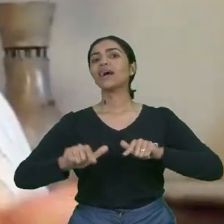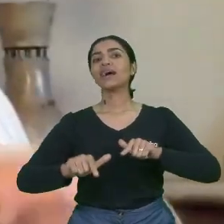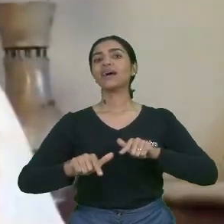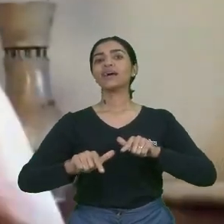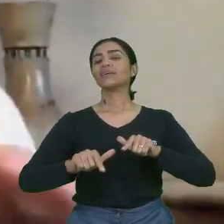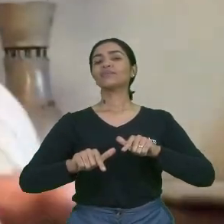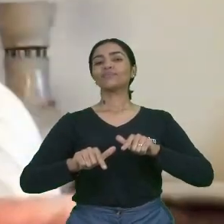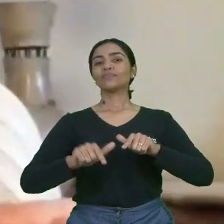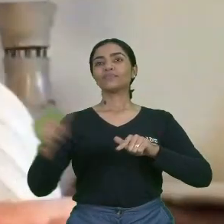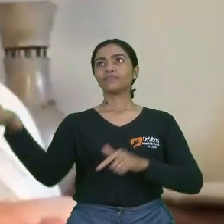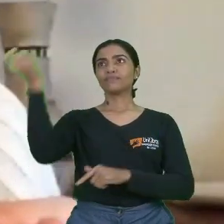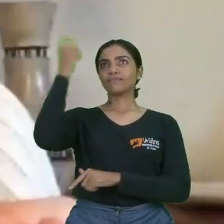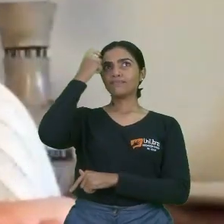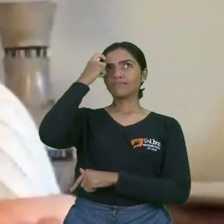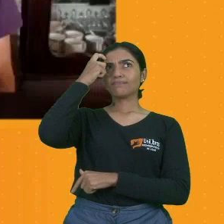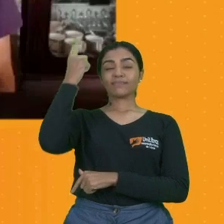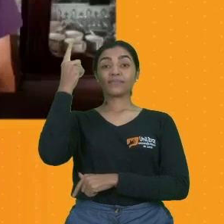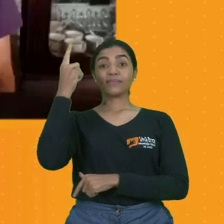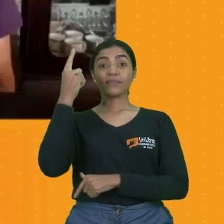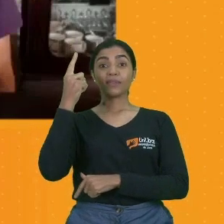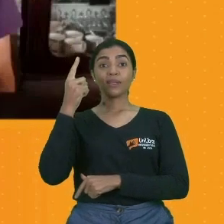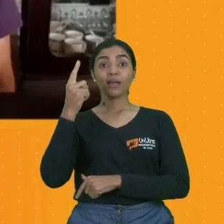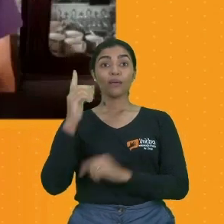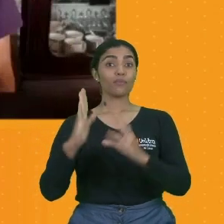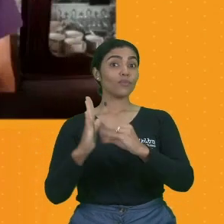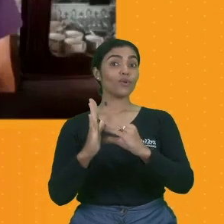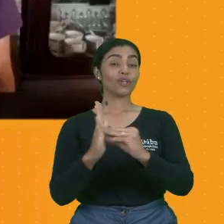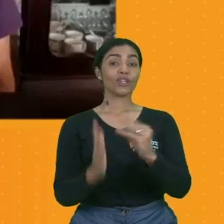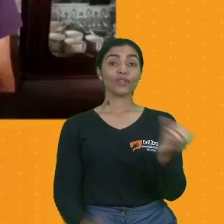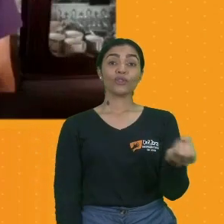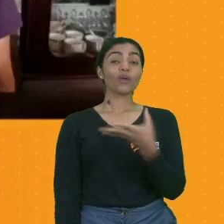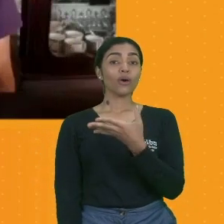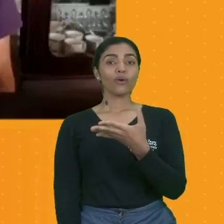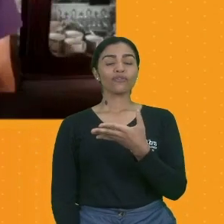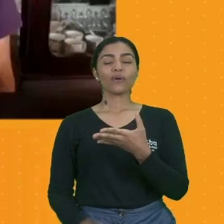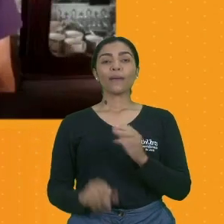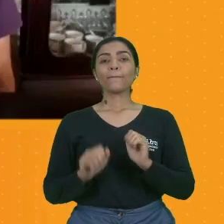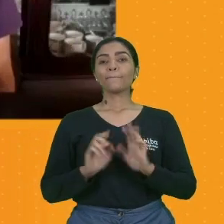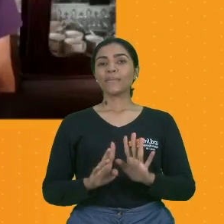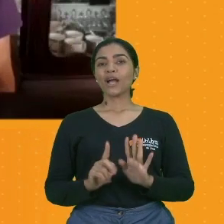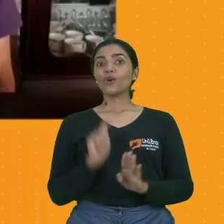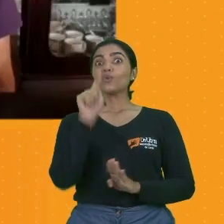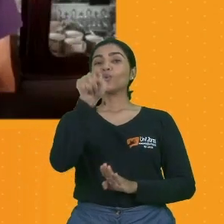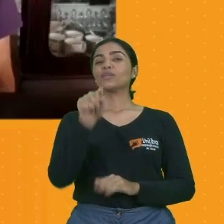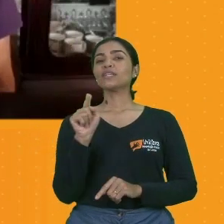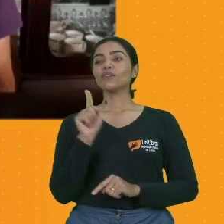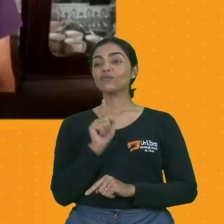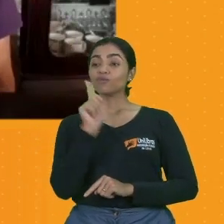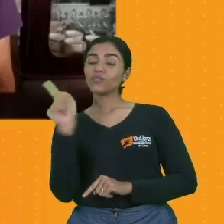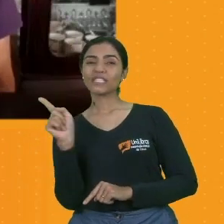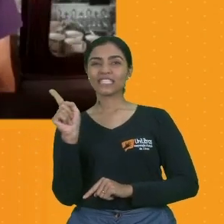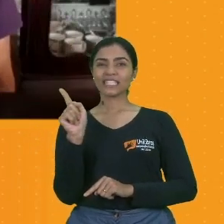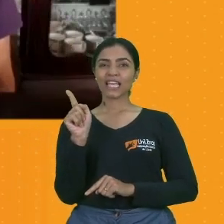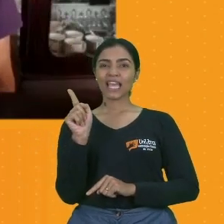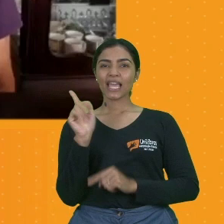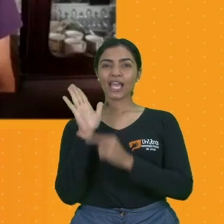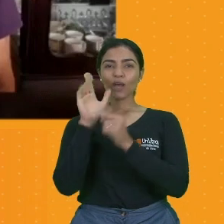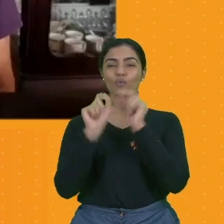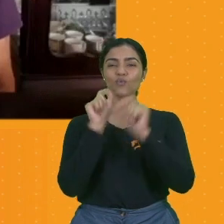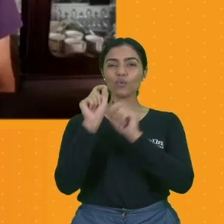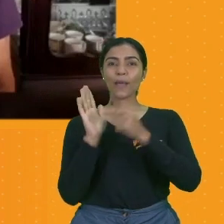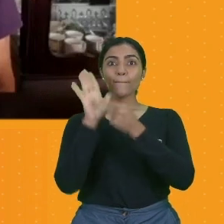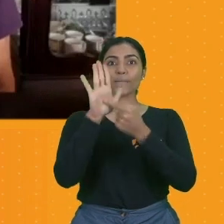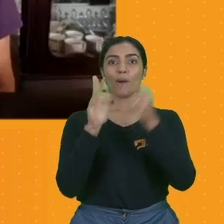insights são novos modos mais do que você traz a preocupação é a mesma